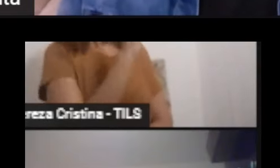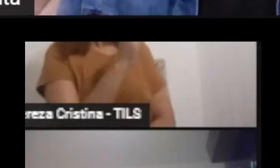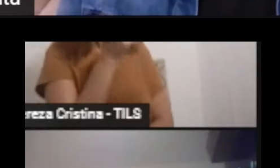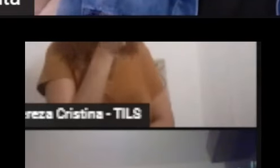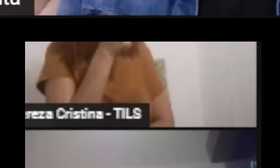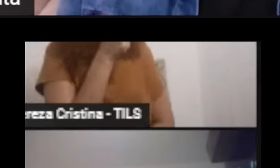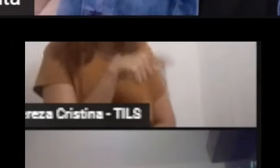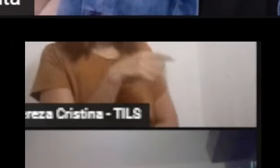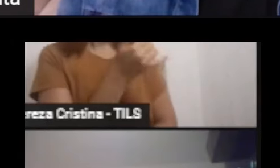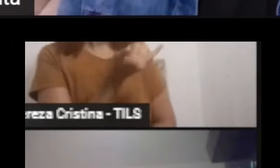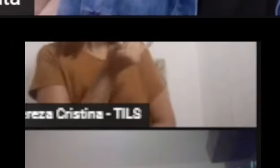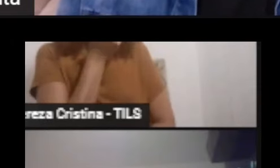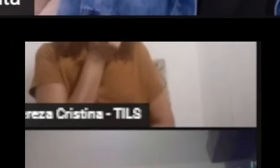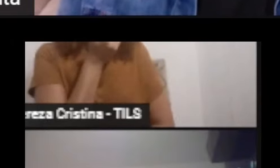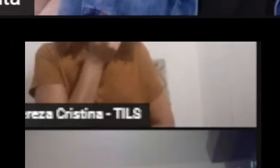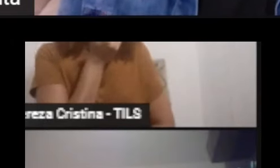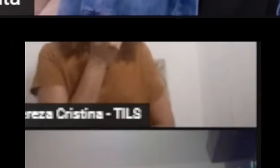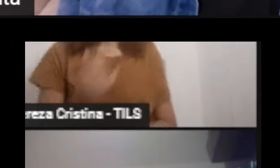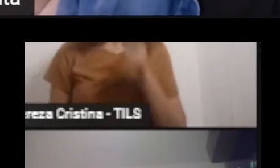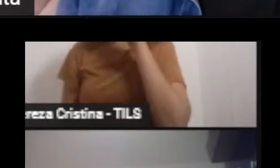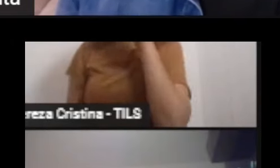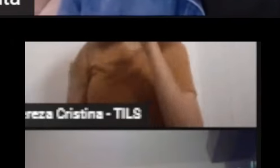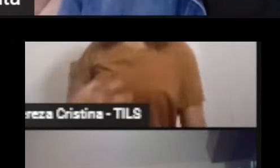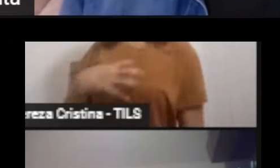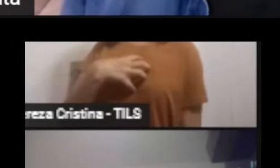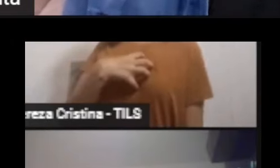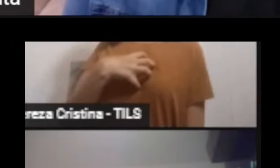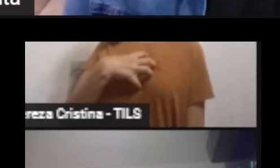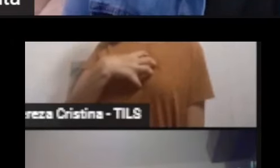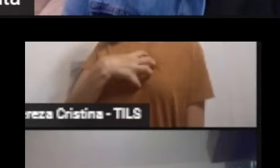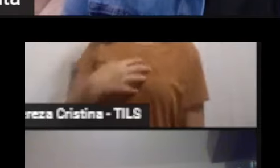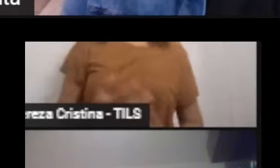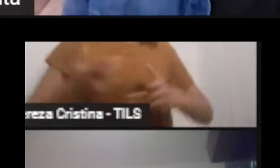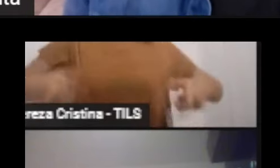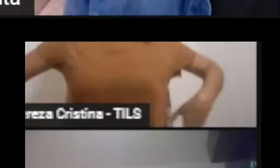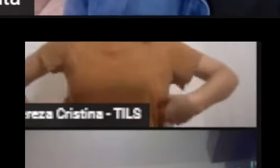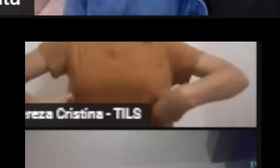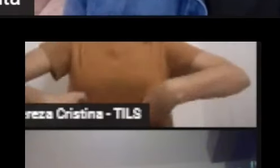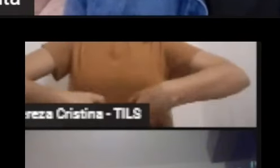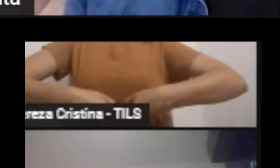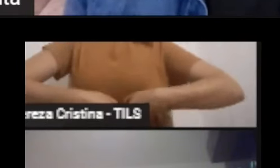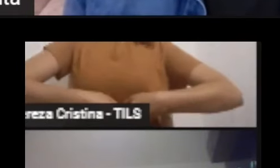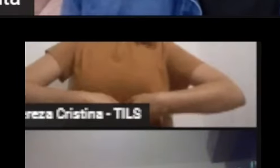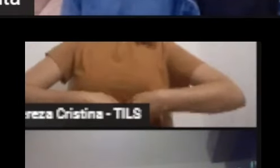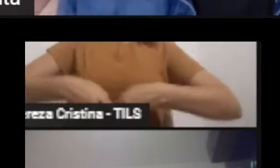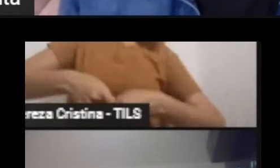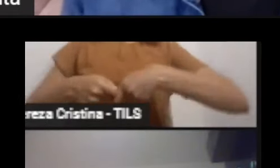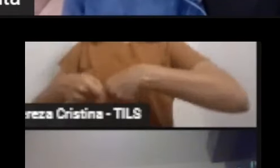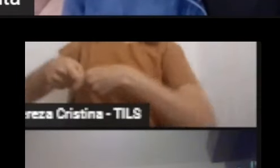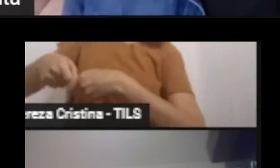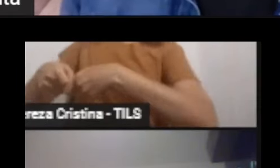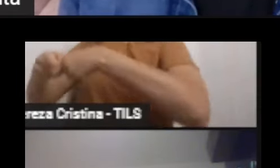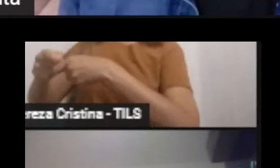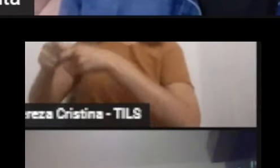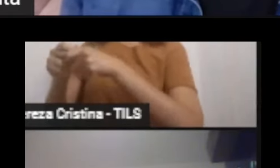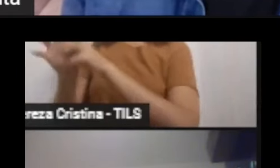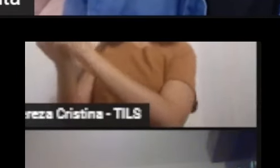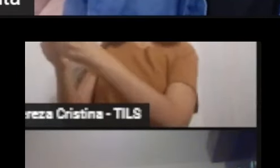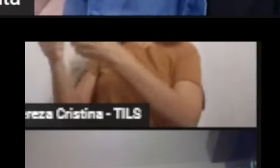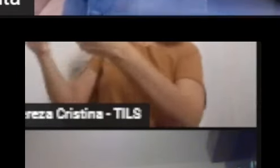zangada. O cinto do papai para o guarda-roupa voltou e chorou arrependido pela dor